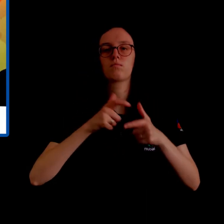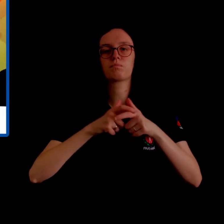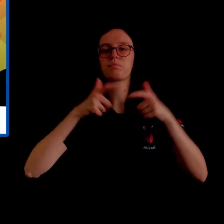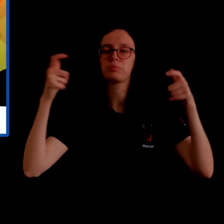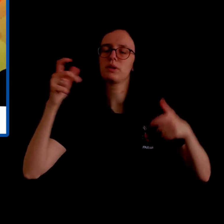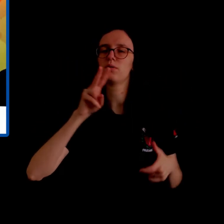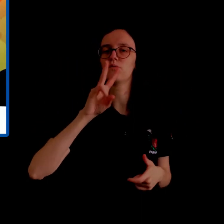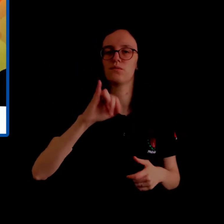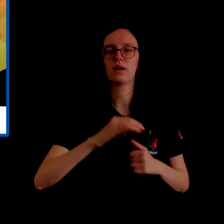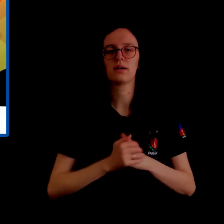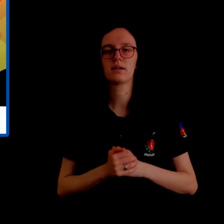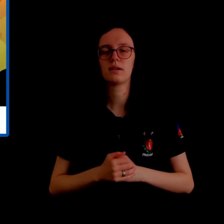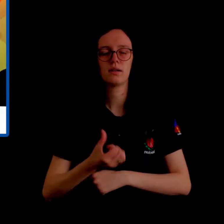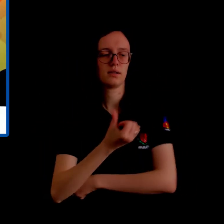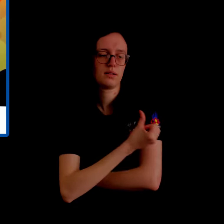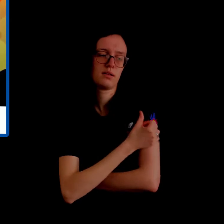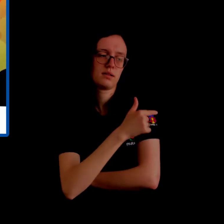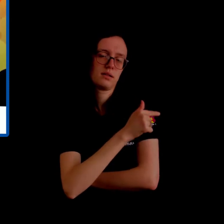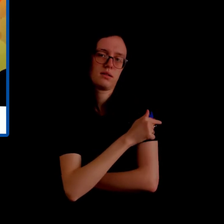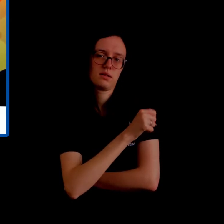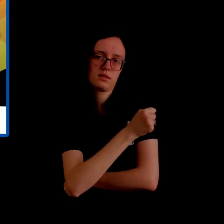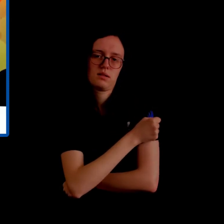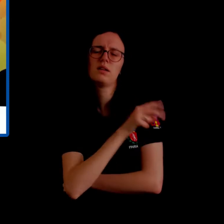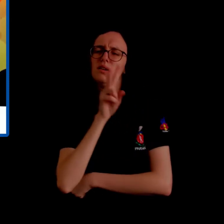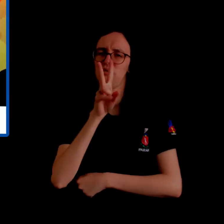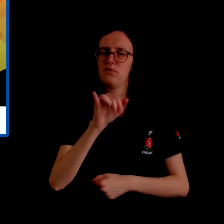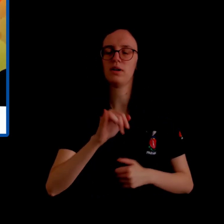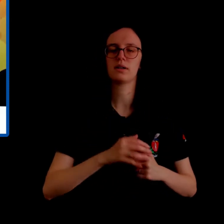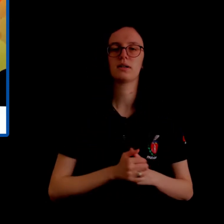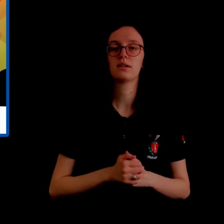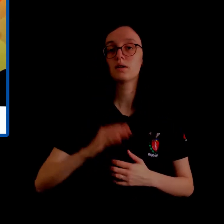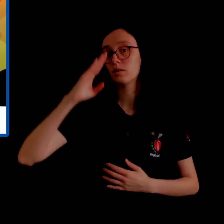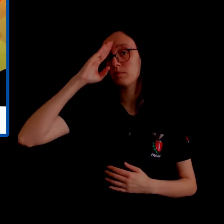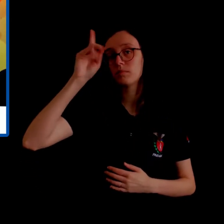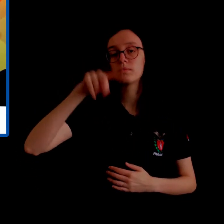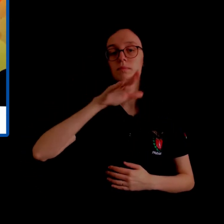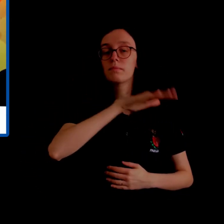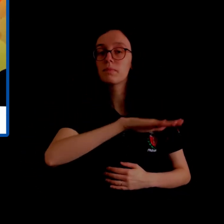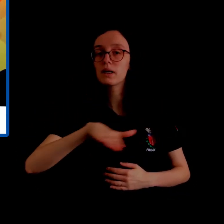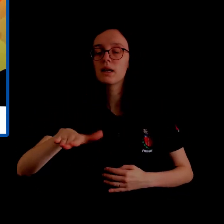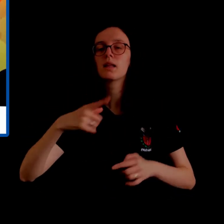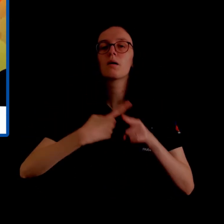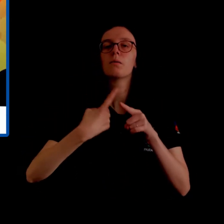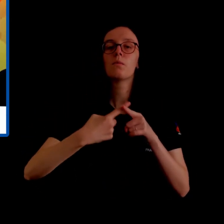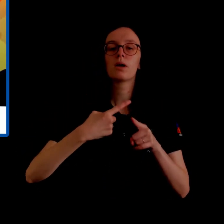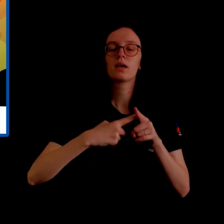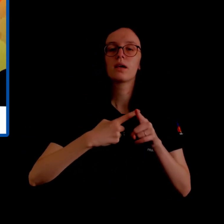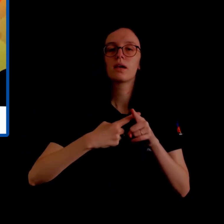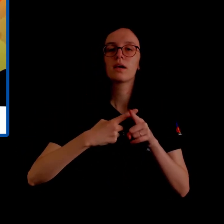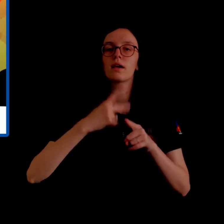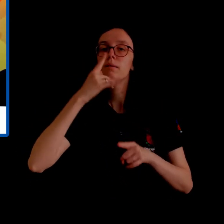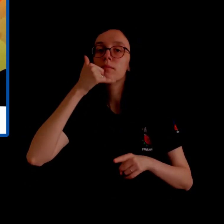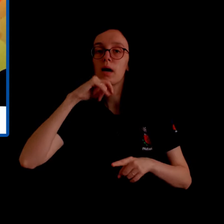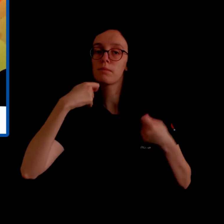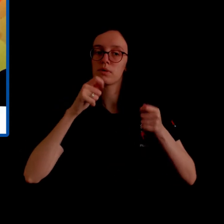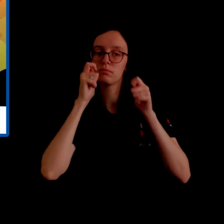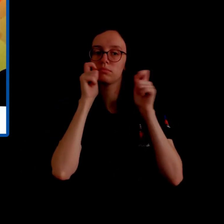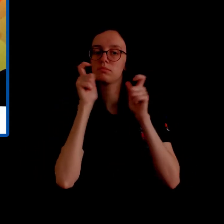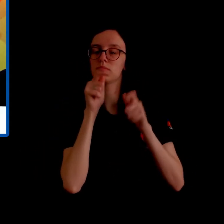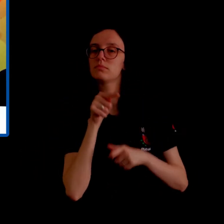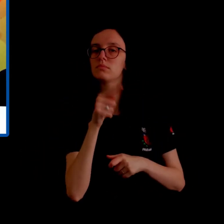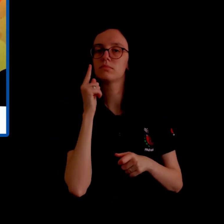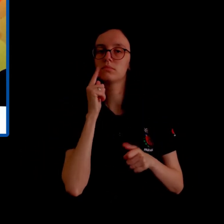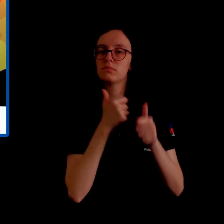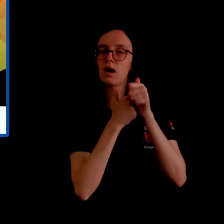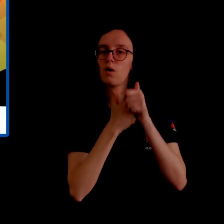engajamento do 6º, 7º e 8º ano, tá? Principalmente dos menores, porque aí o pai precisa estar atento, mas o